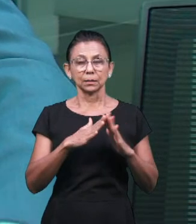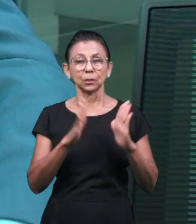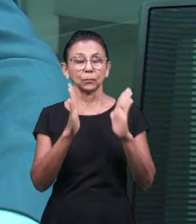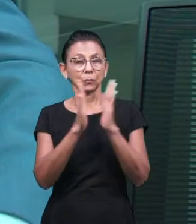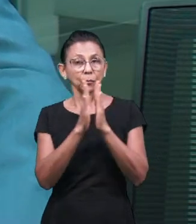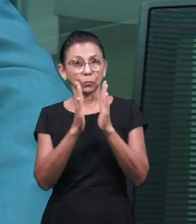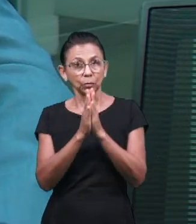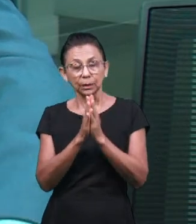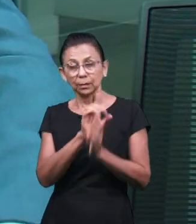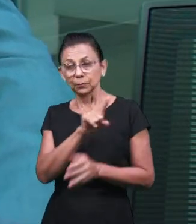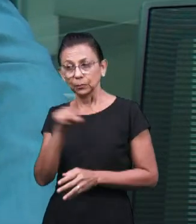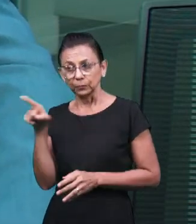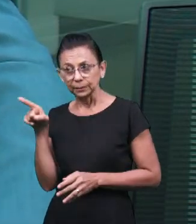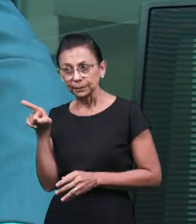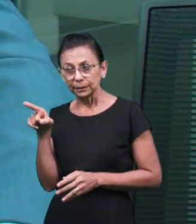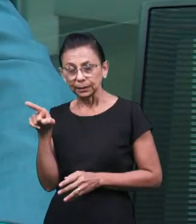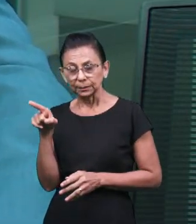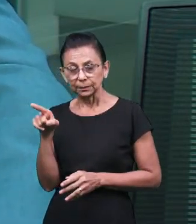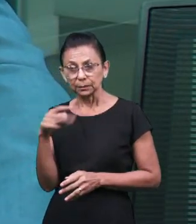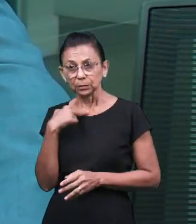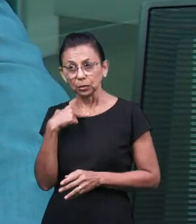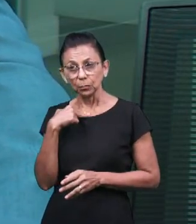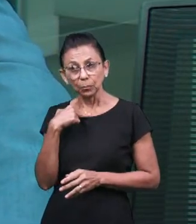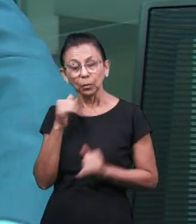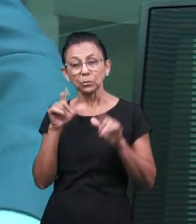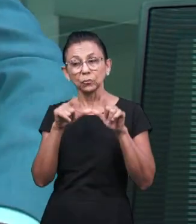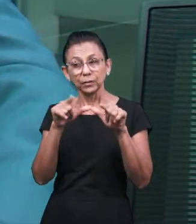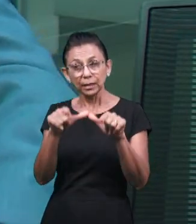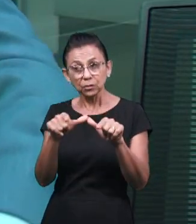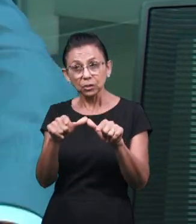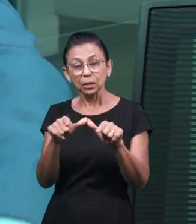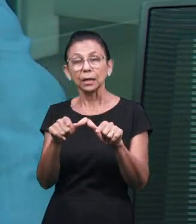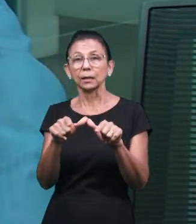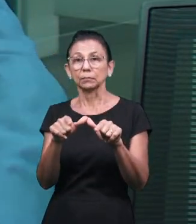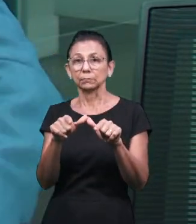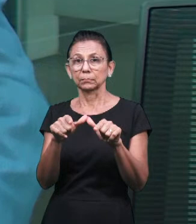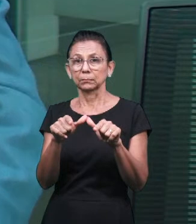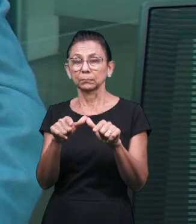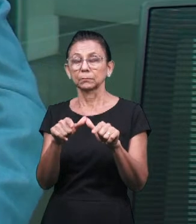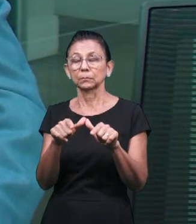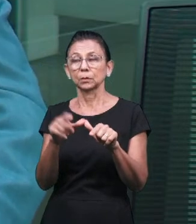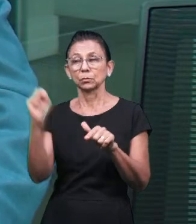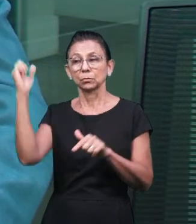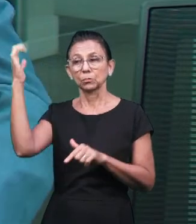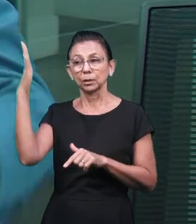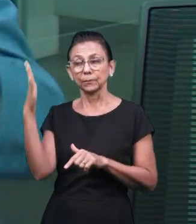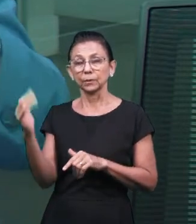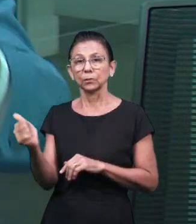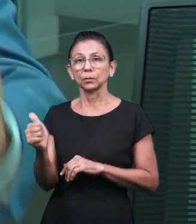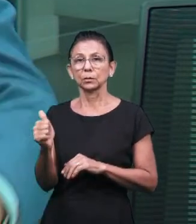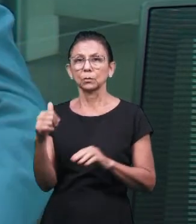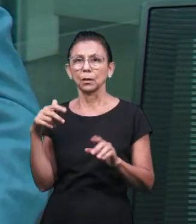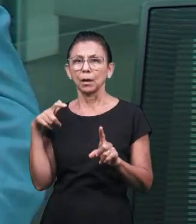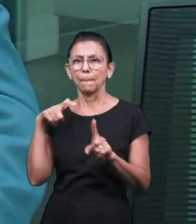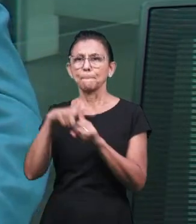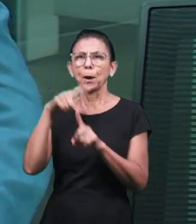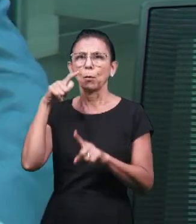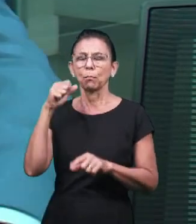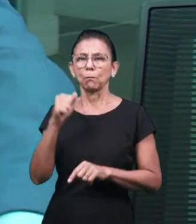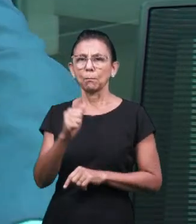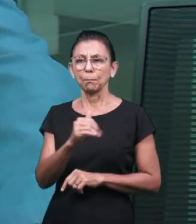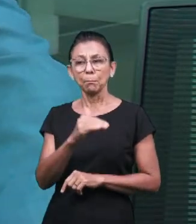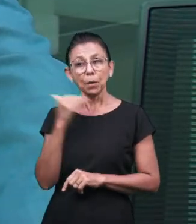sem essa imposição de mãos, que o senhor disse que havia um acidente com morte do senhor. Passou lá em